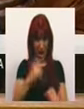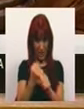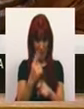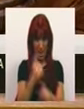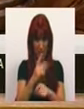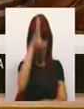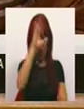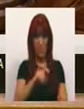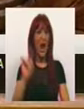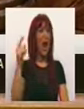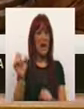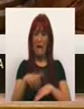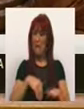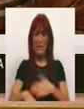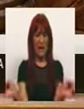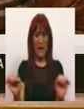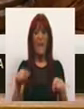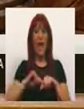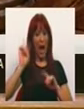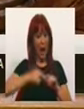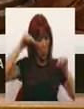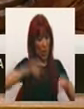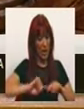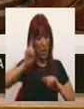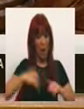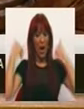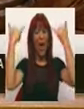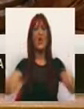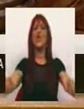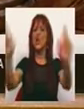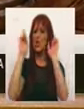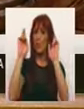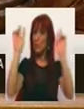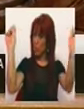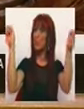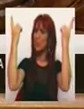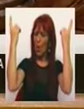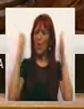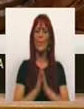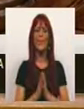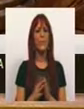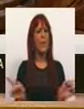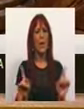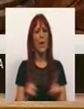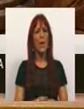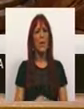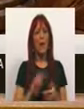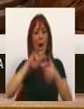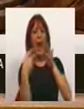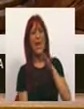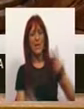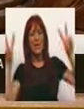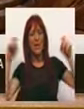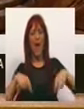e se nada acontecer neste ano e no próximo esperemos que não aconteça não mergulhem na